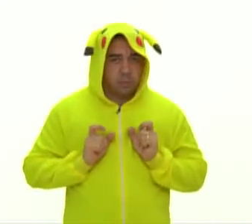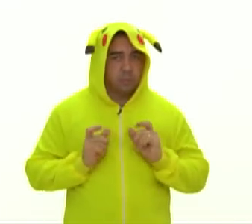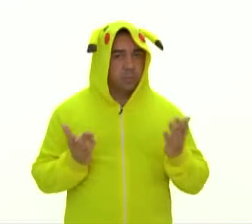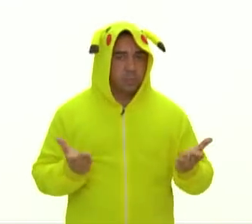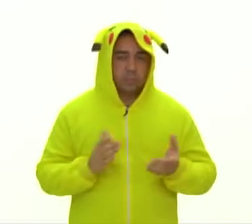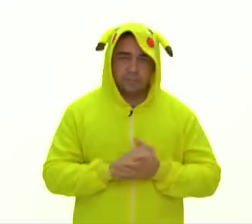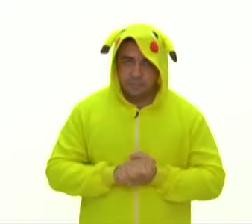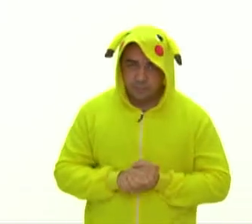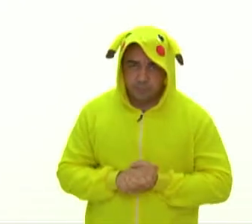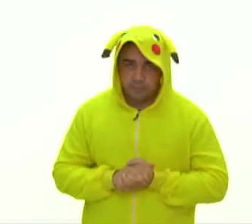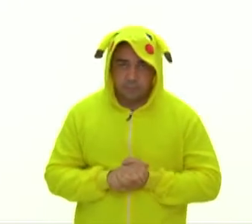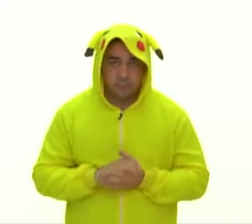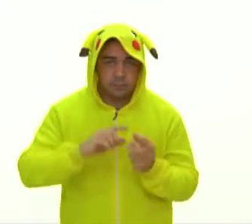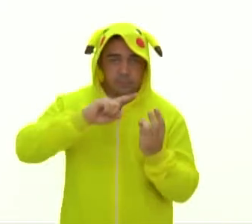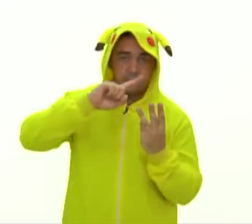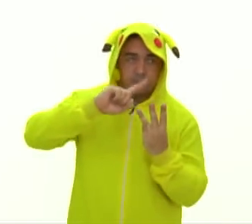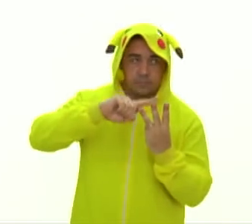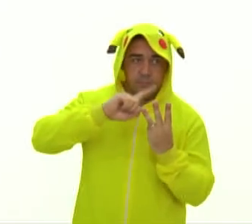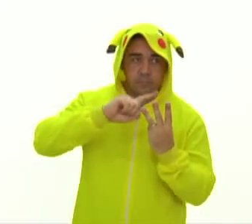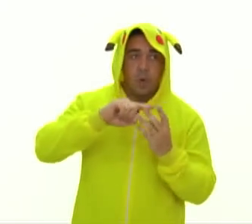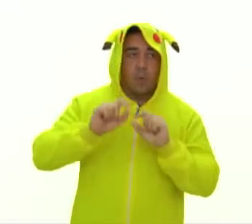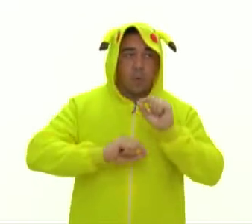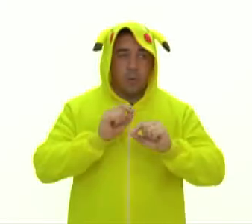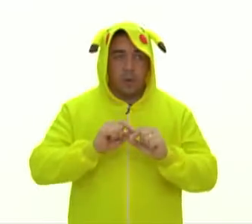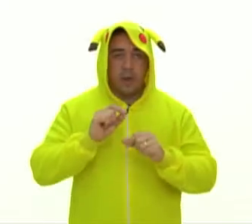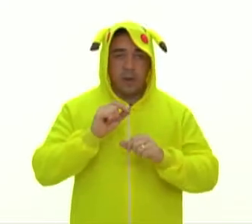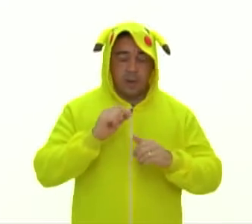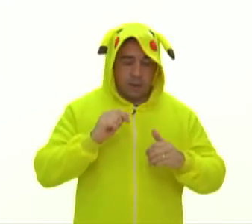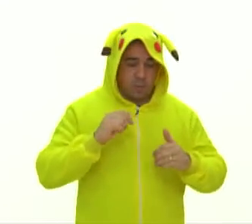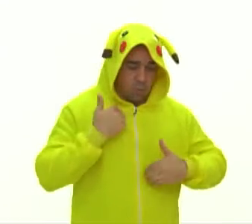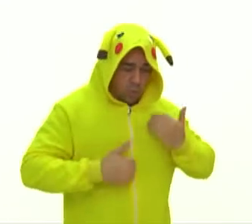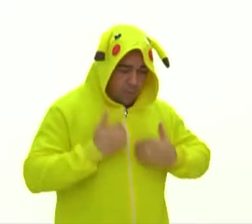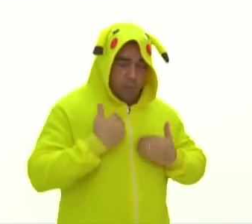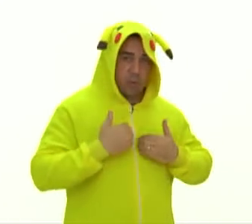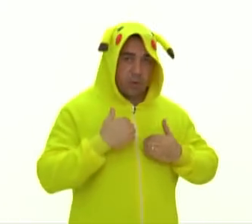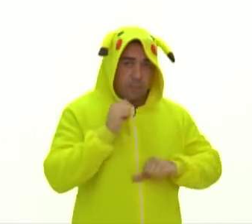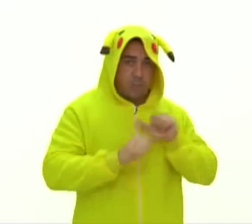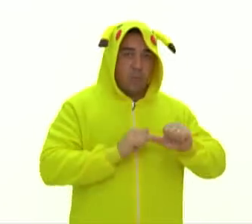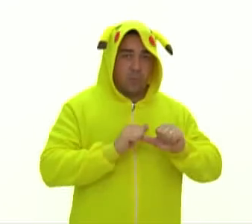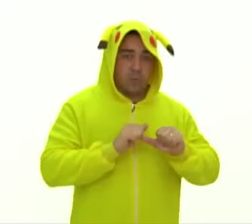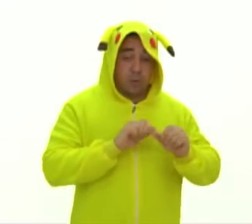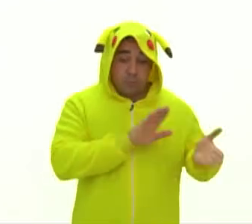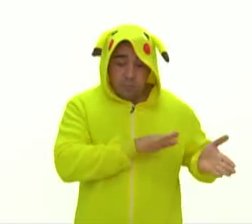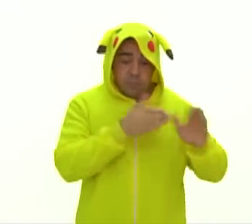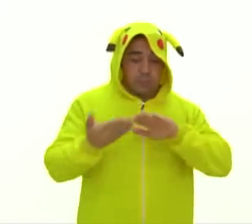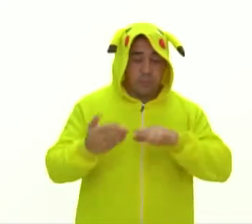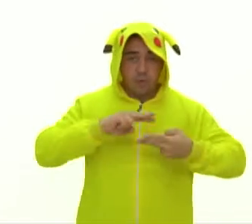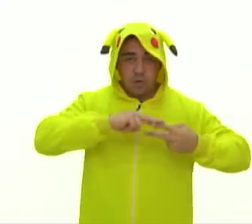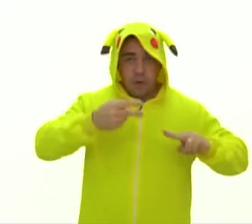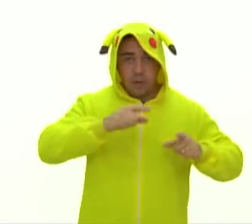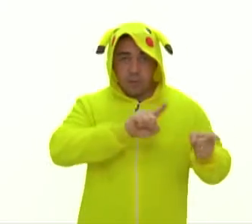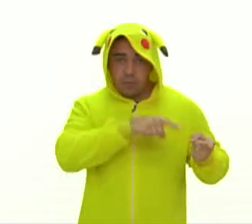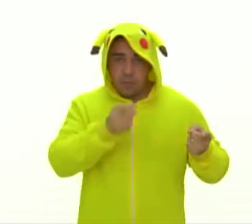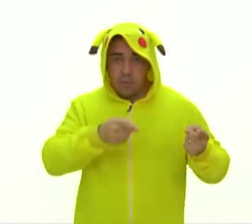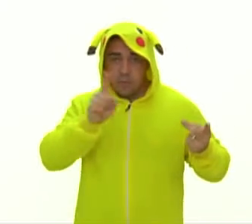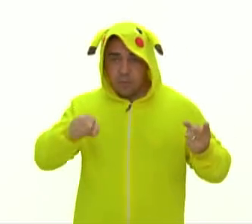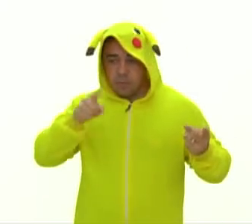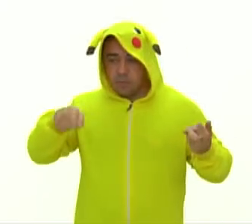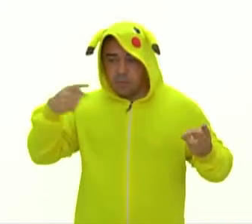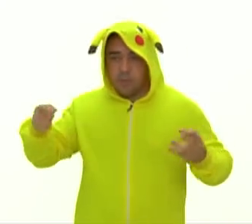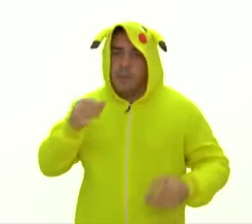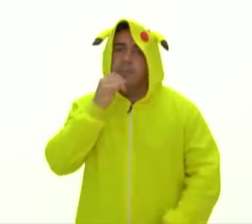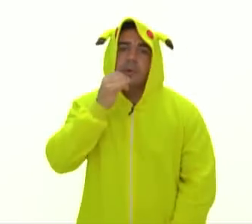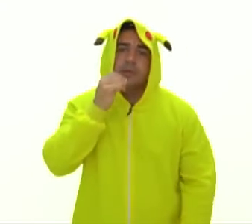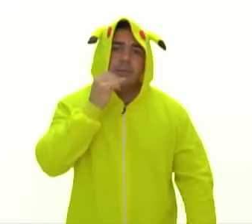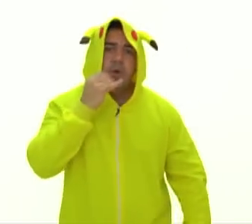né? Essas características modificadas, adquiridas, são repassadas para os descendentes. Então, por exemplo, se eu uso muito